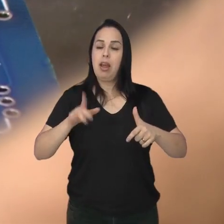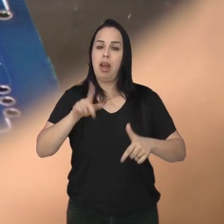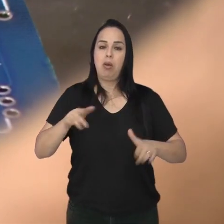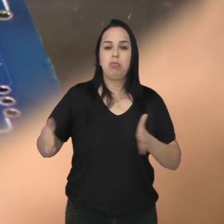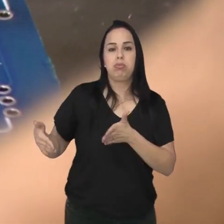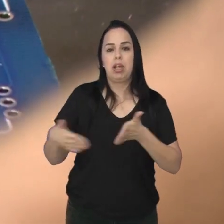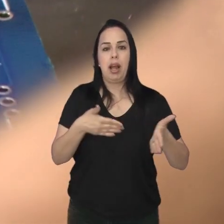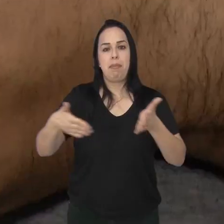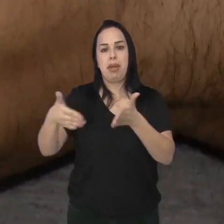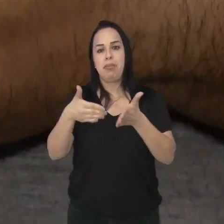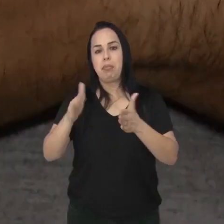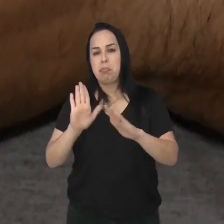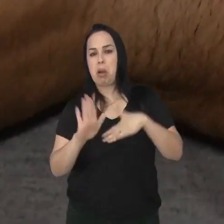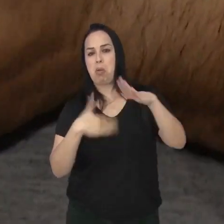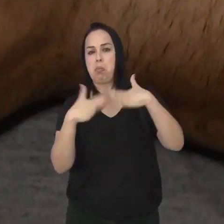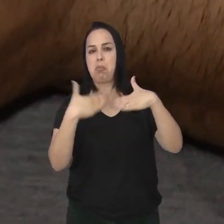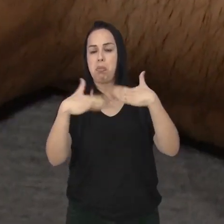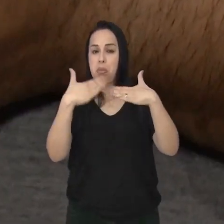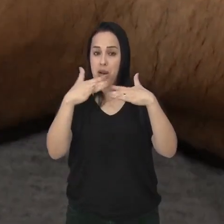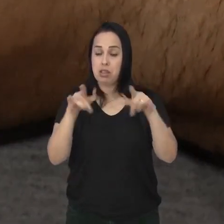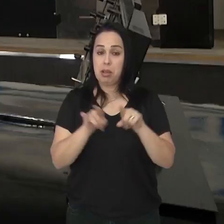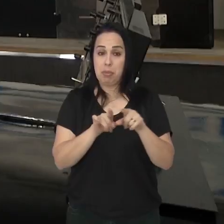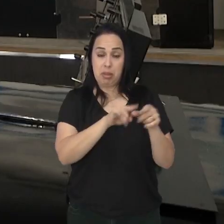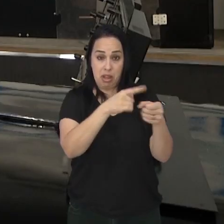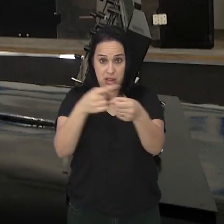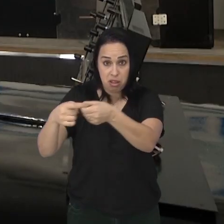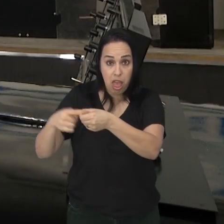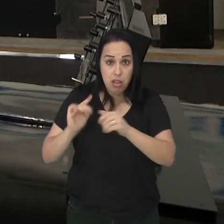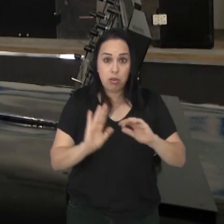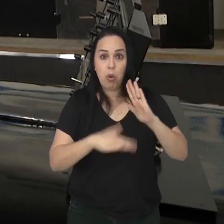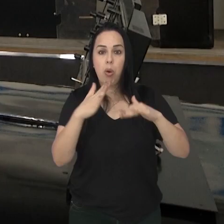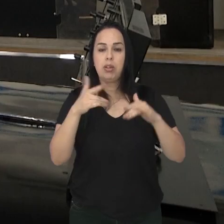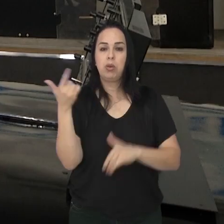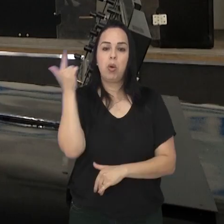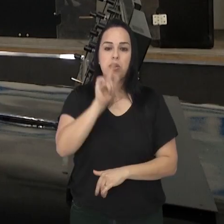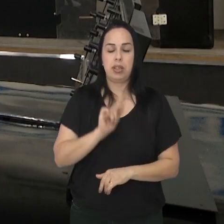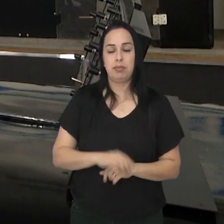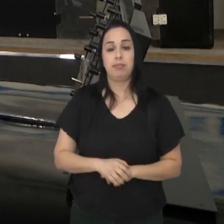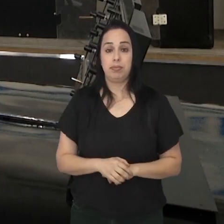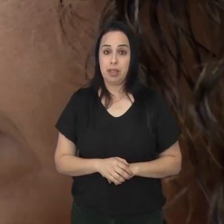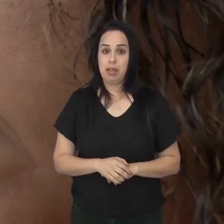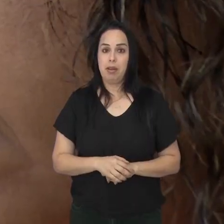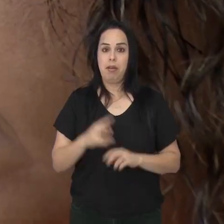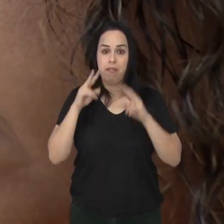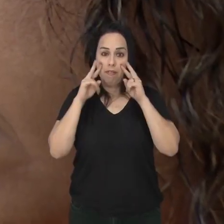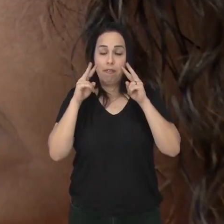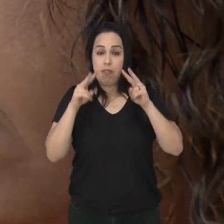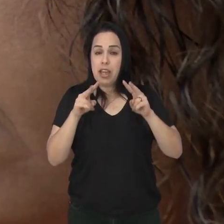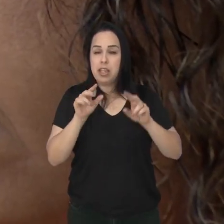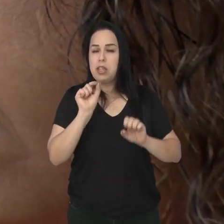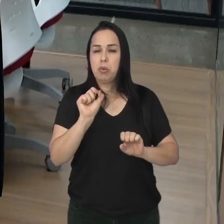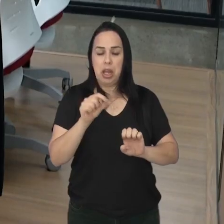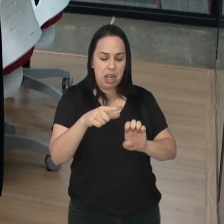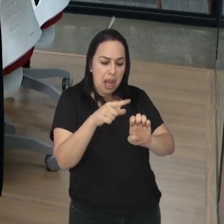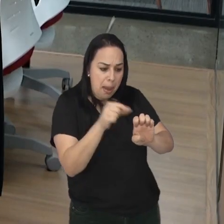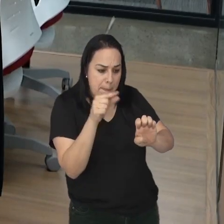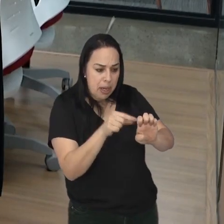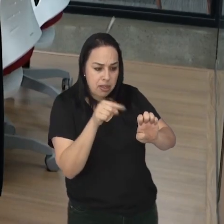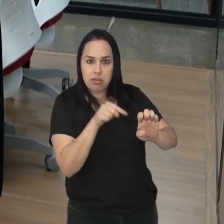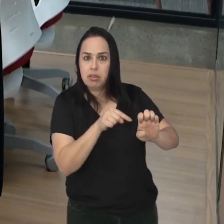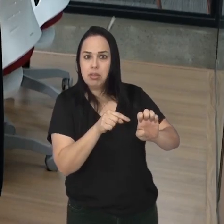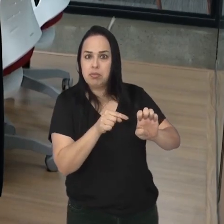é um dos caminhos para garantir o desenvolvimento dos municípios e da comunidade, um olhar empreendedor que